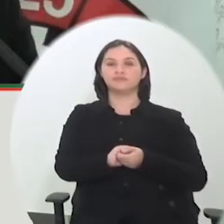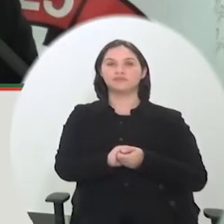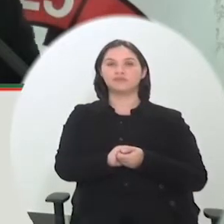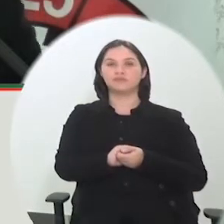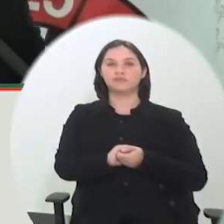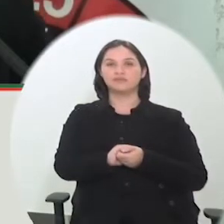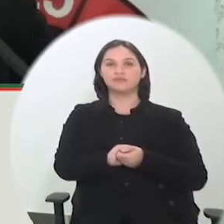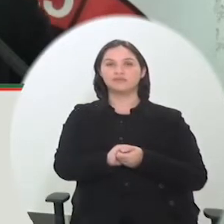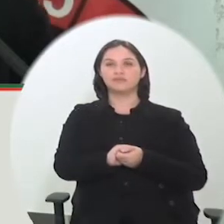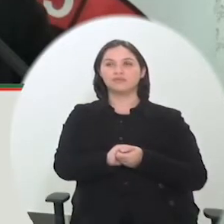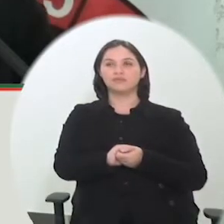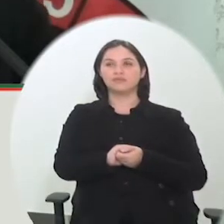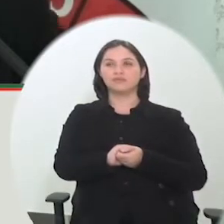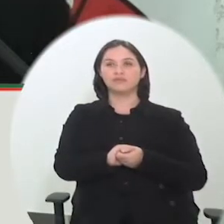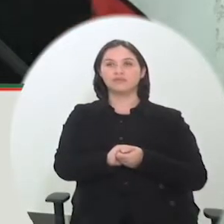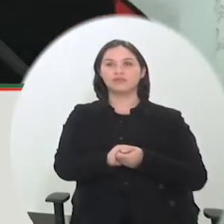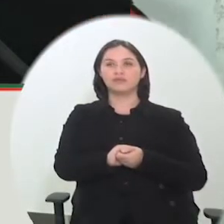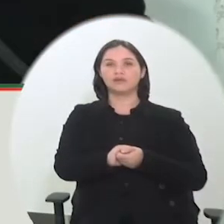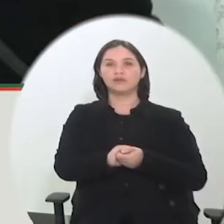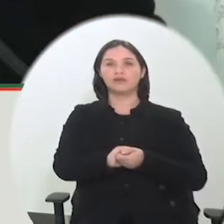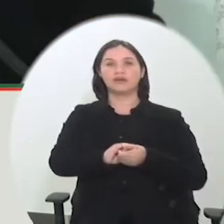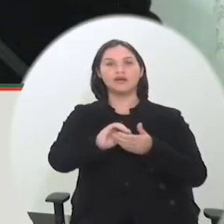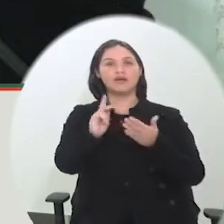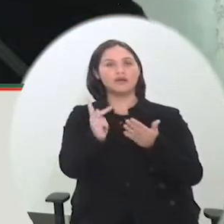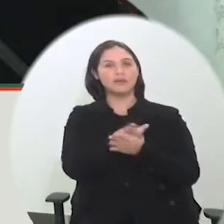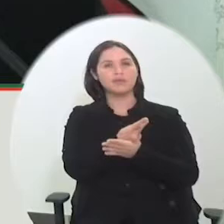foi uma cena que foi passada aqui,